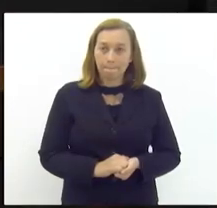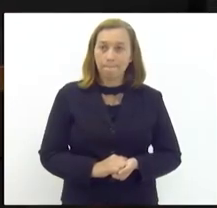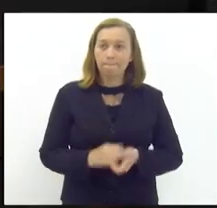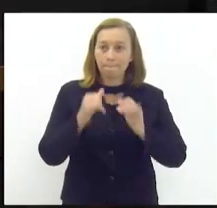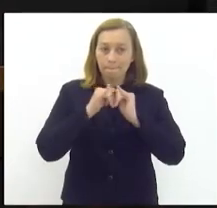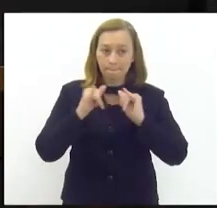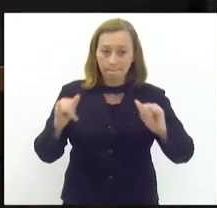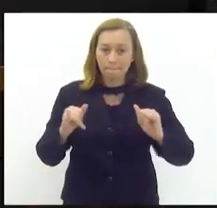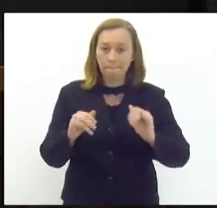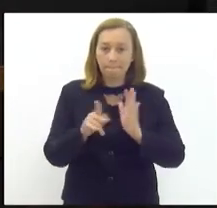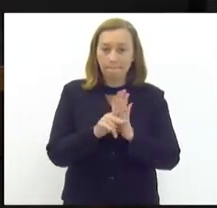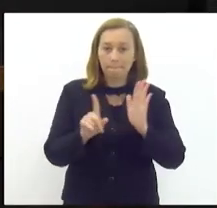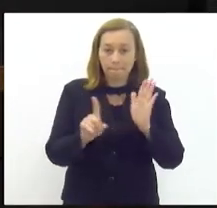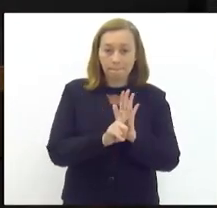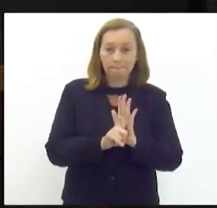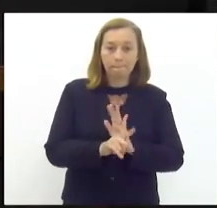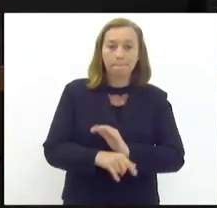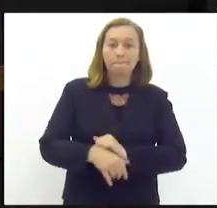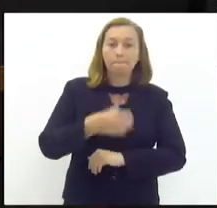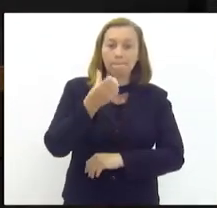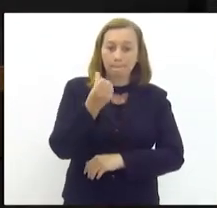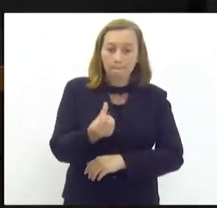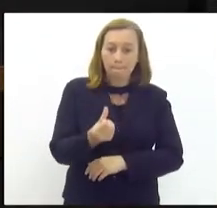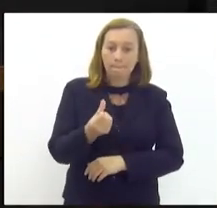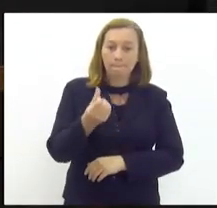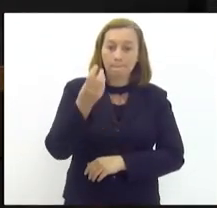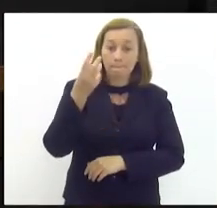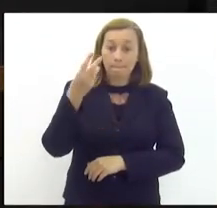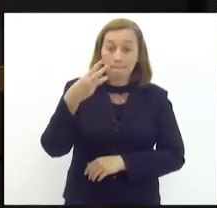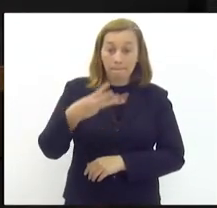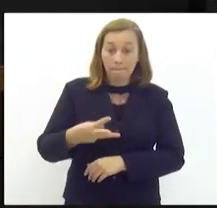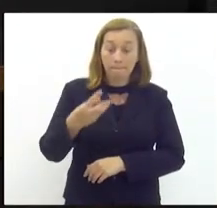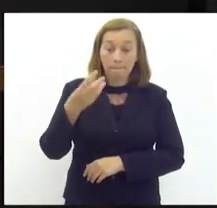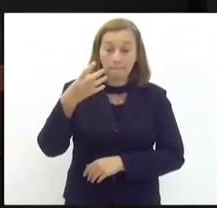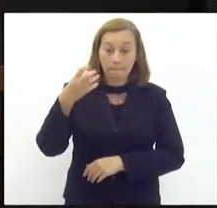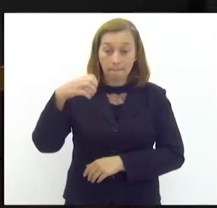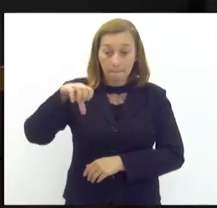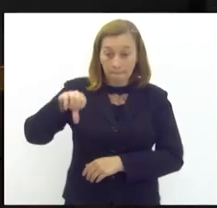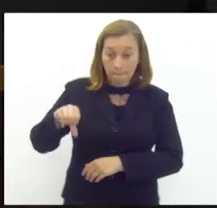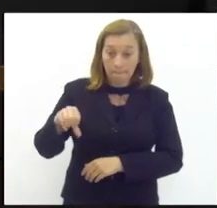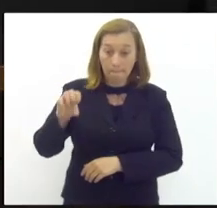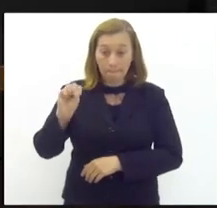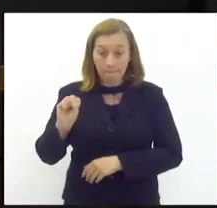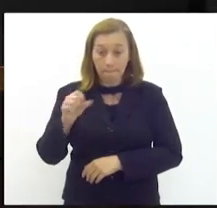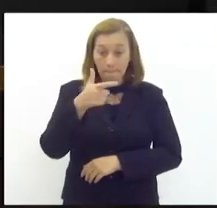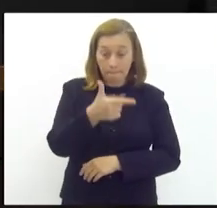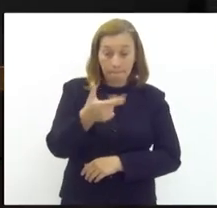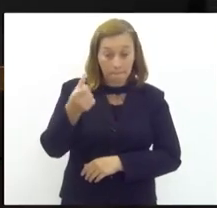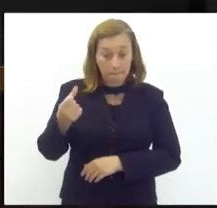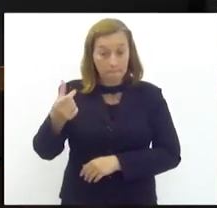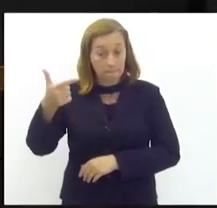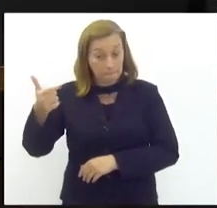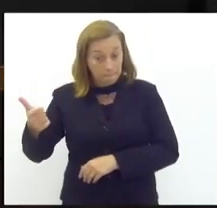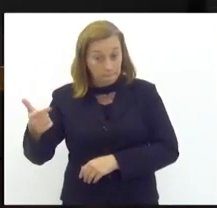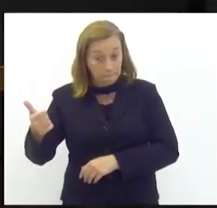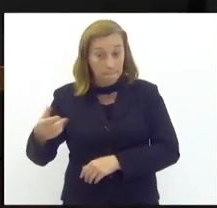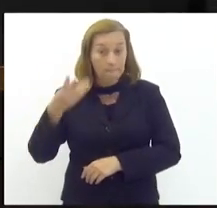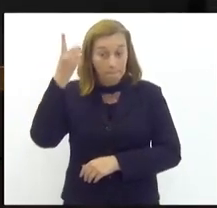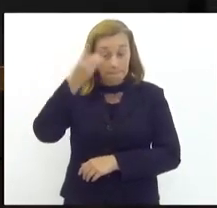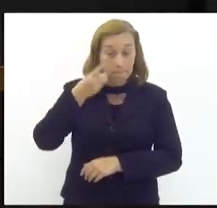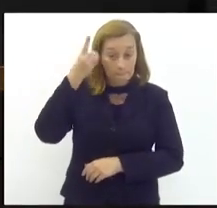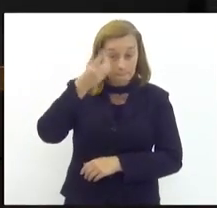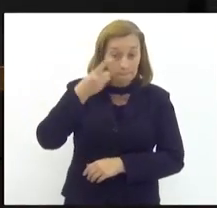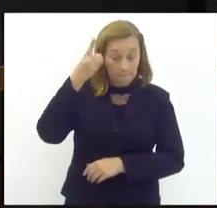lá no cio projeto de lei número 6398 2022 de autoria deputado Luís Paulo